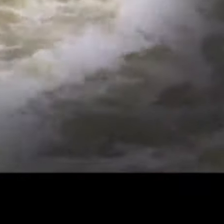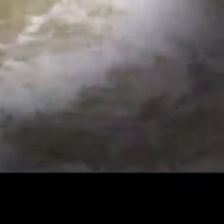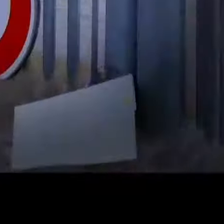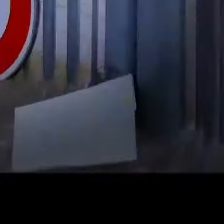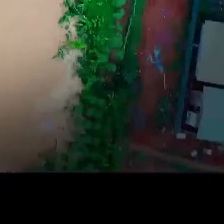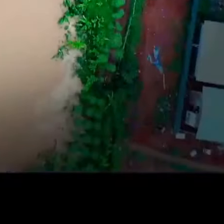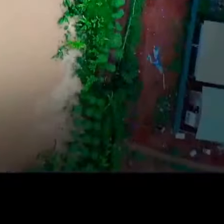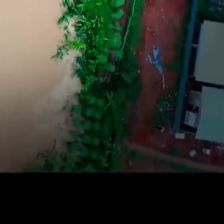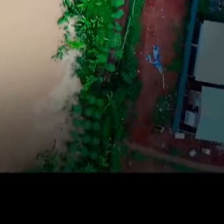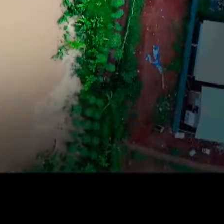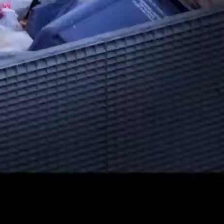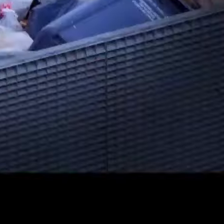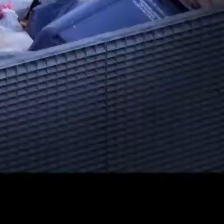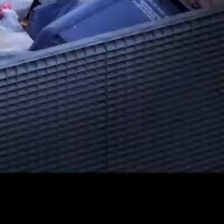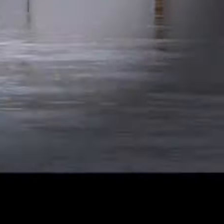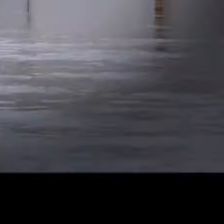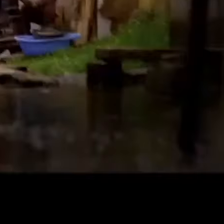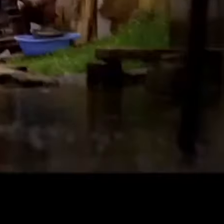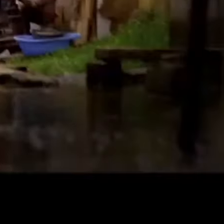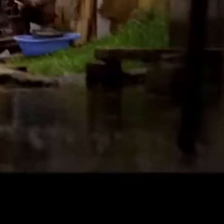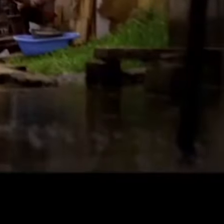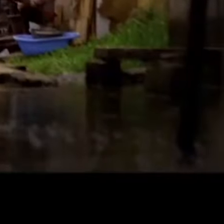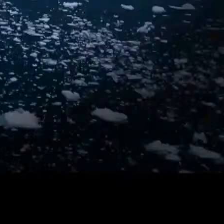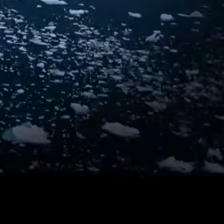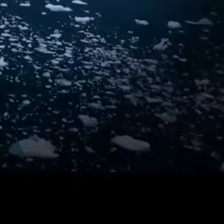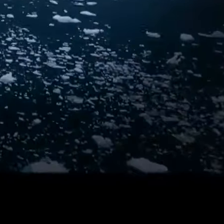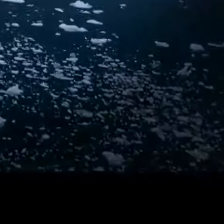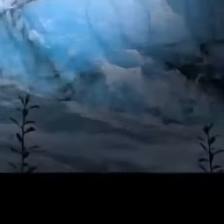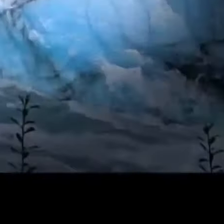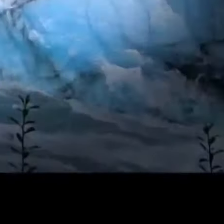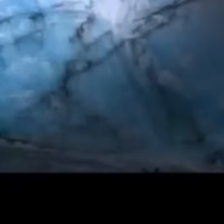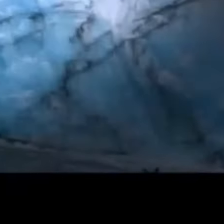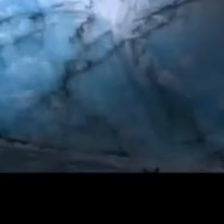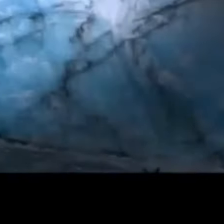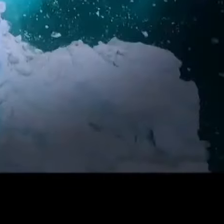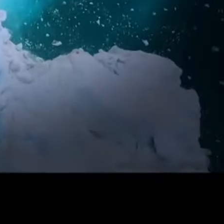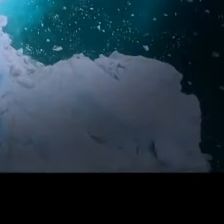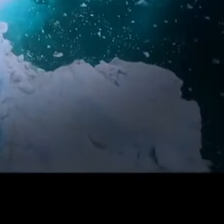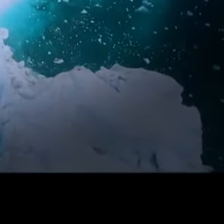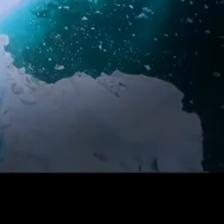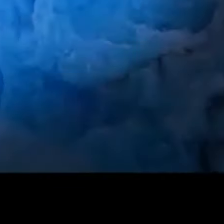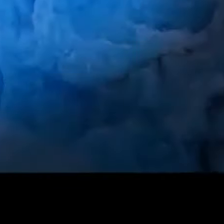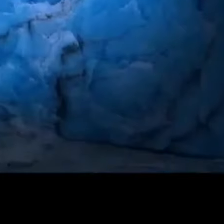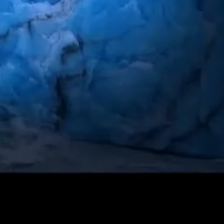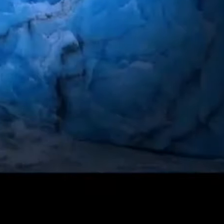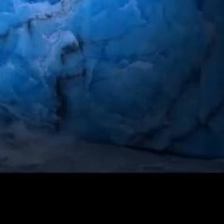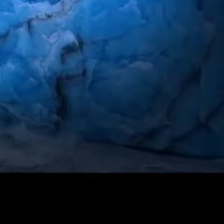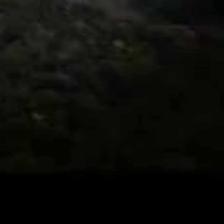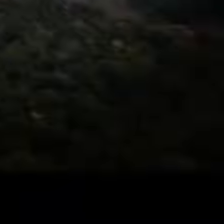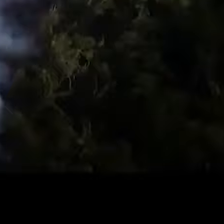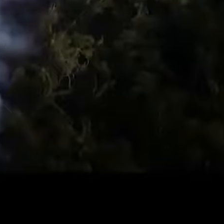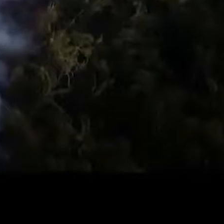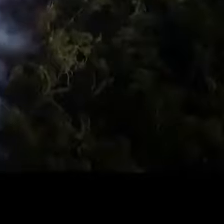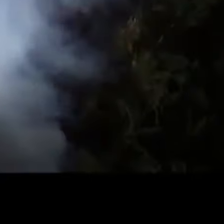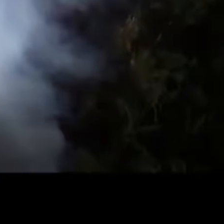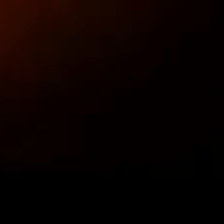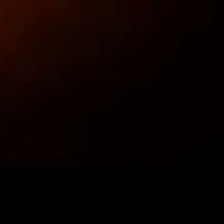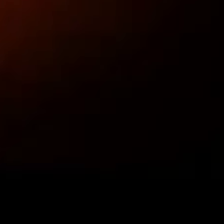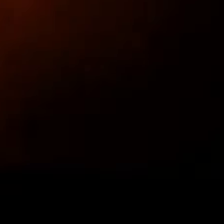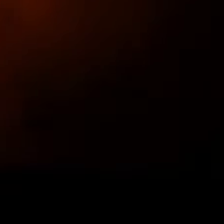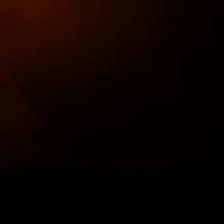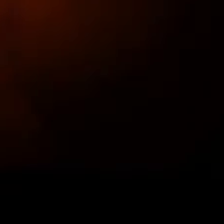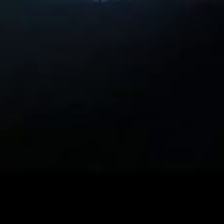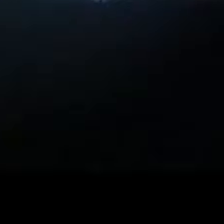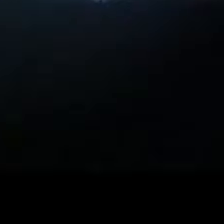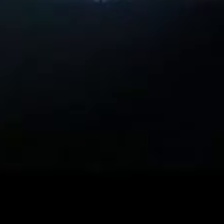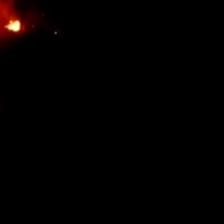for reducing emissions. Thick smoke billowed above Brazil's Amazon jungle is on top of the impacts of climate change. It's a vital defense